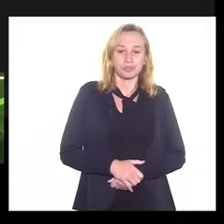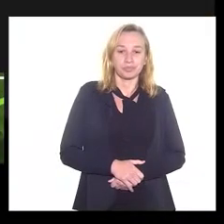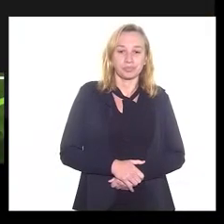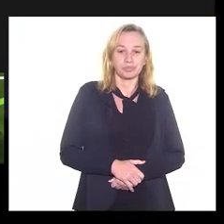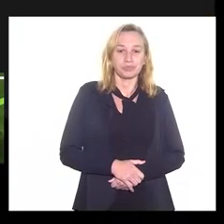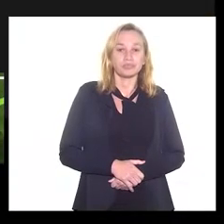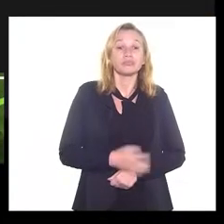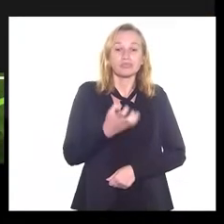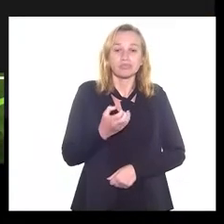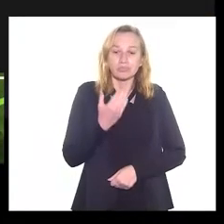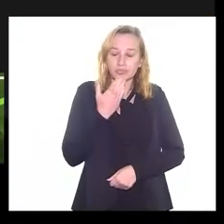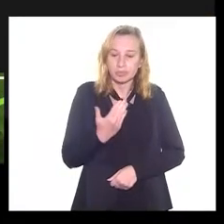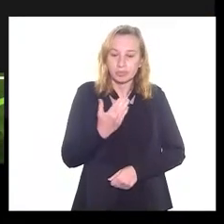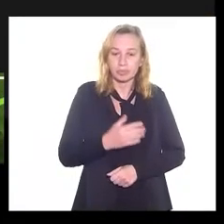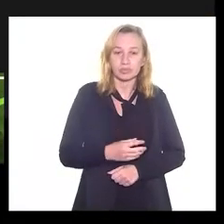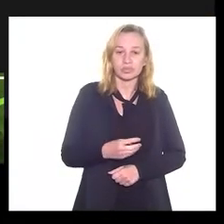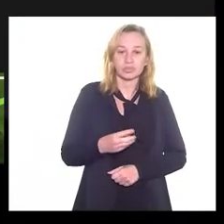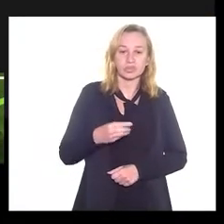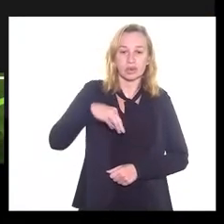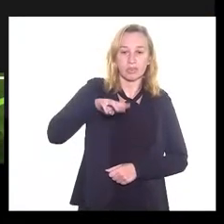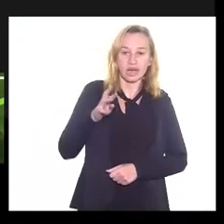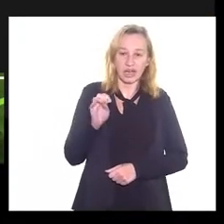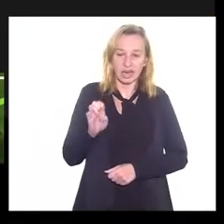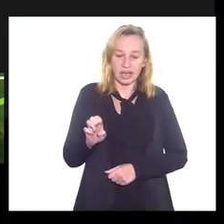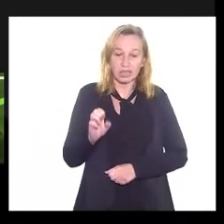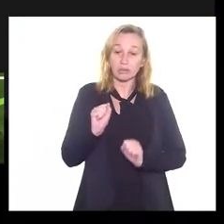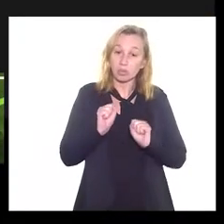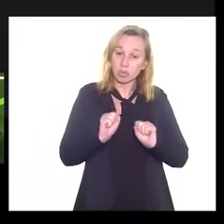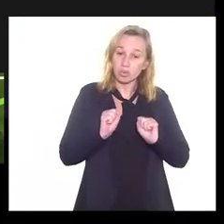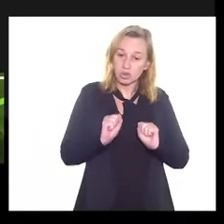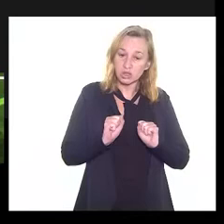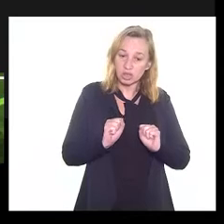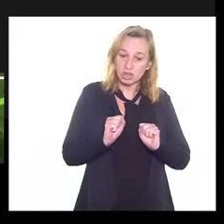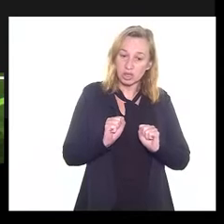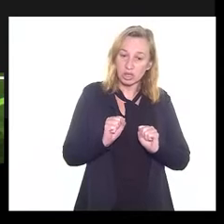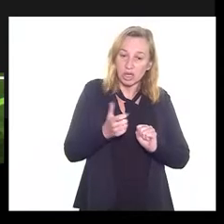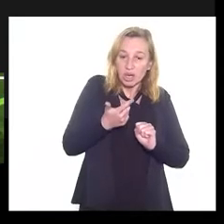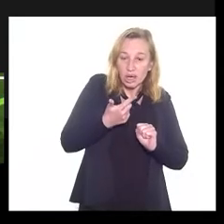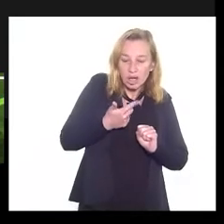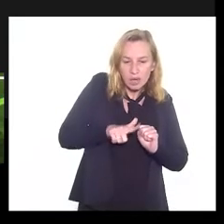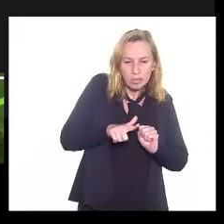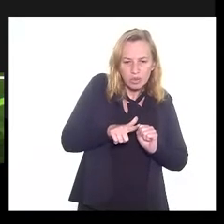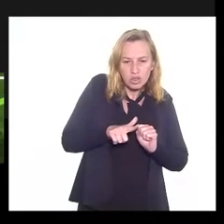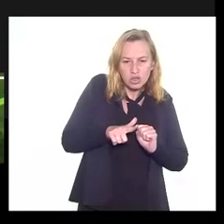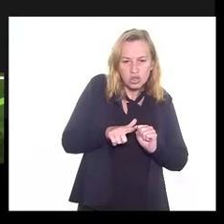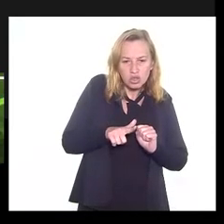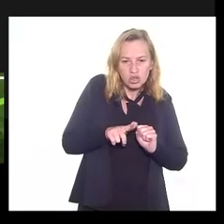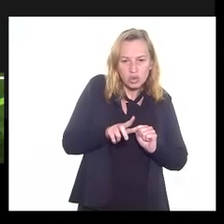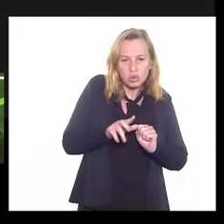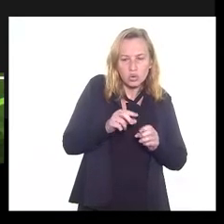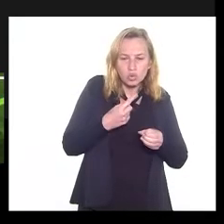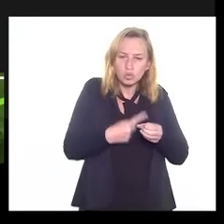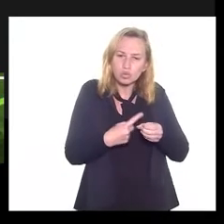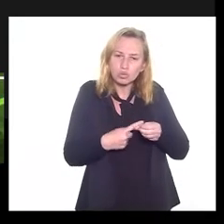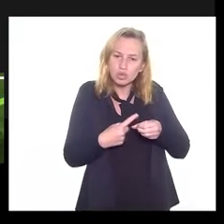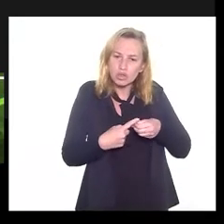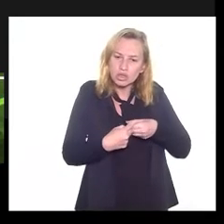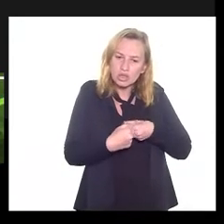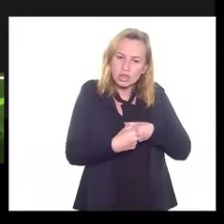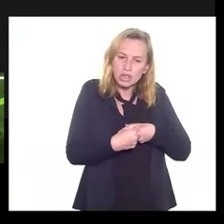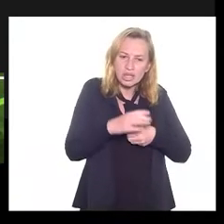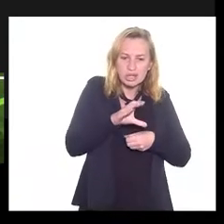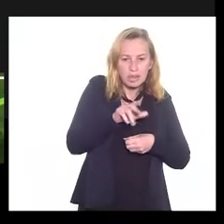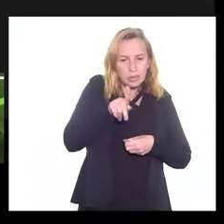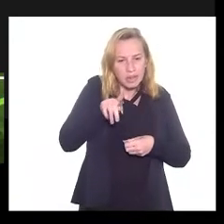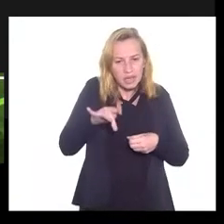e eu queria pedir a Margarete se ela poderia repetir eu anotei aqui os municípios o